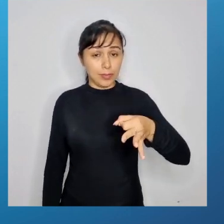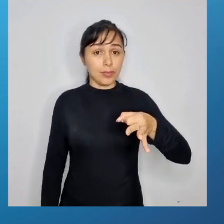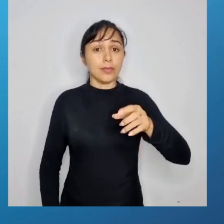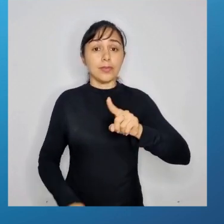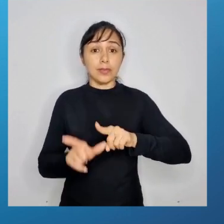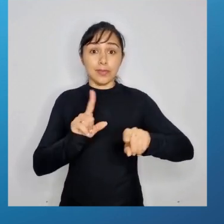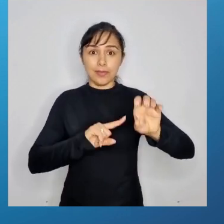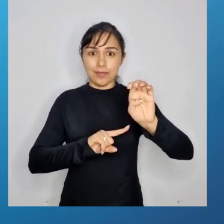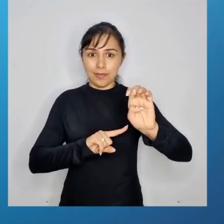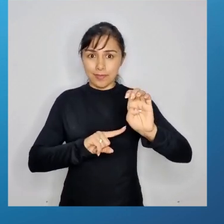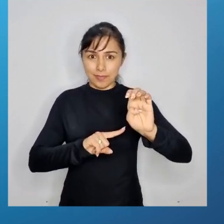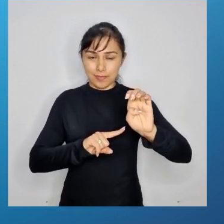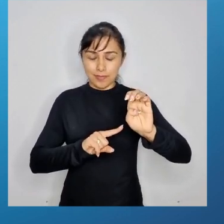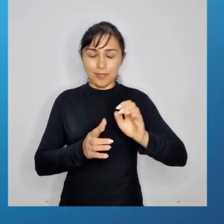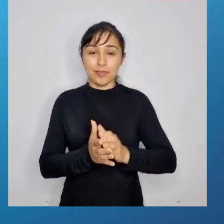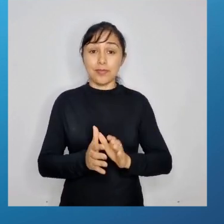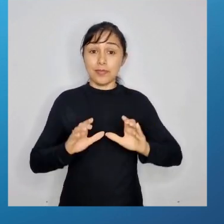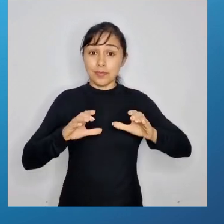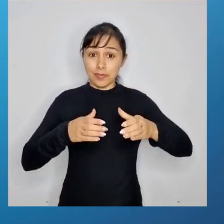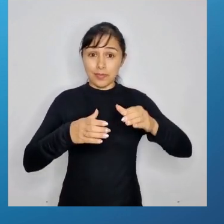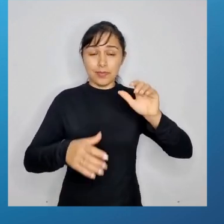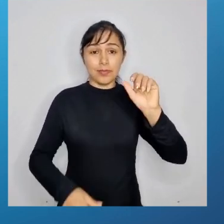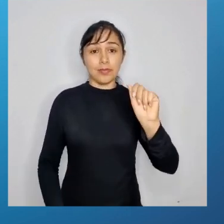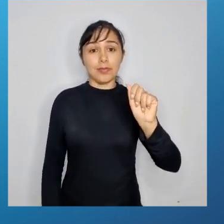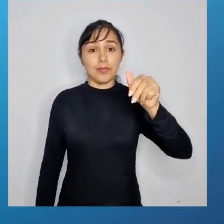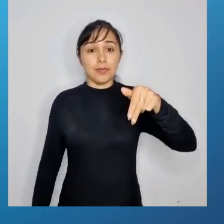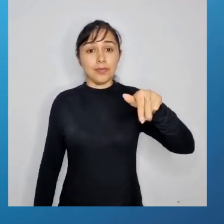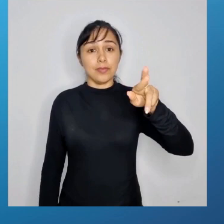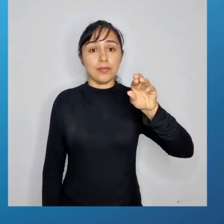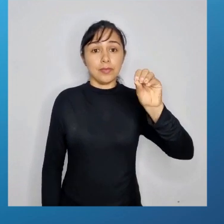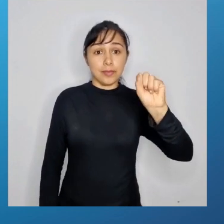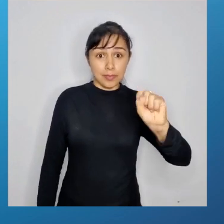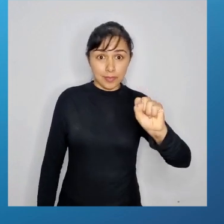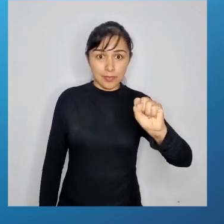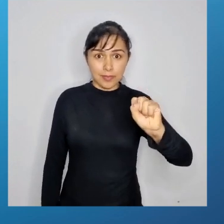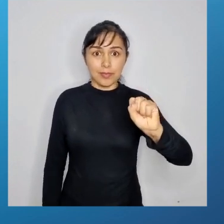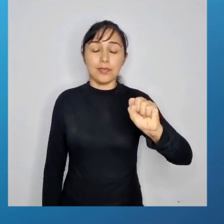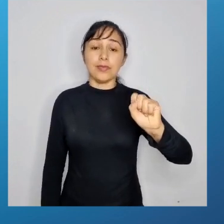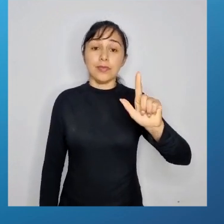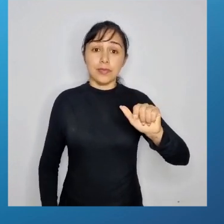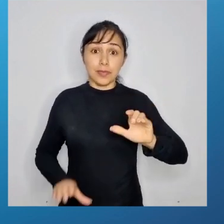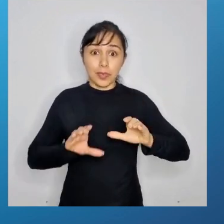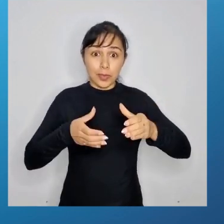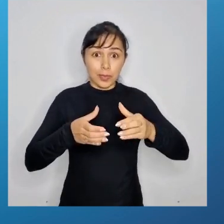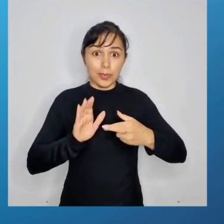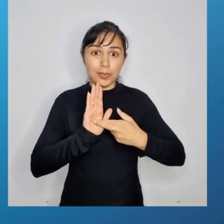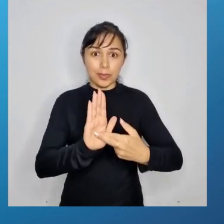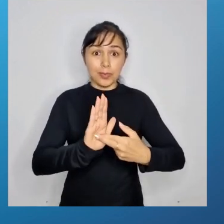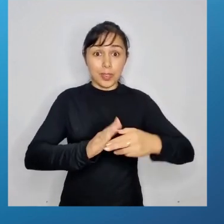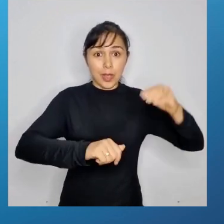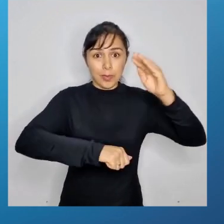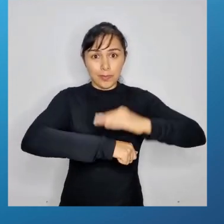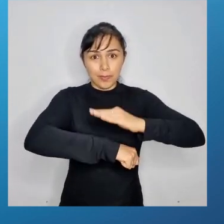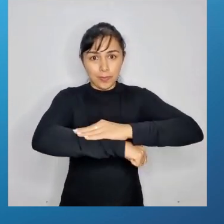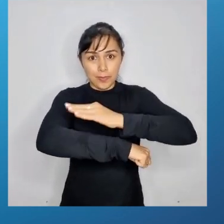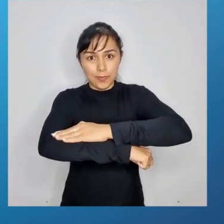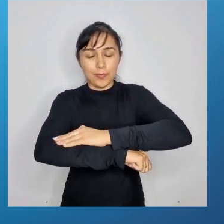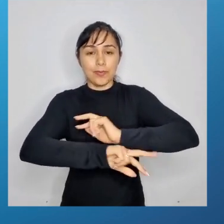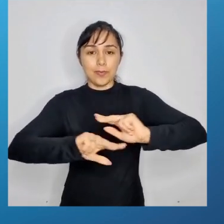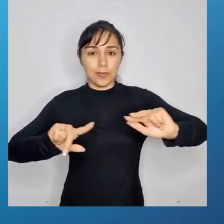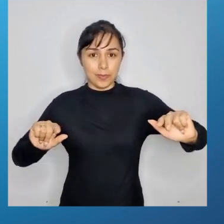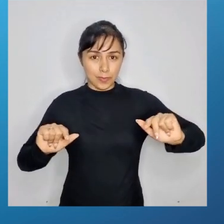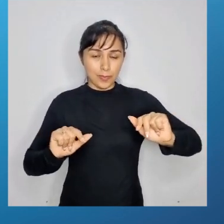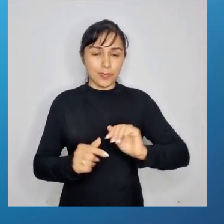Letra E, os anuros são os anfíbios desprovidos de cauda, que possuem como representantes sapos, rãs e